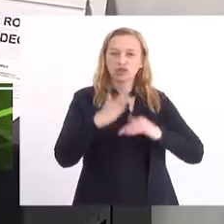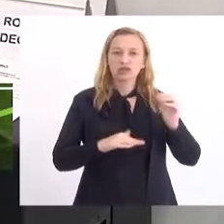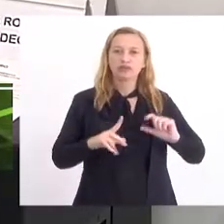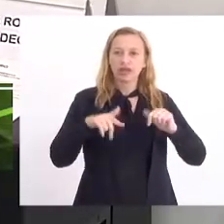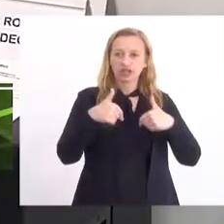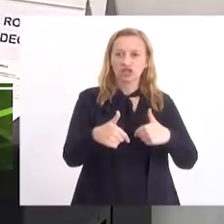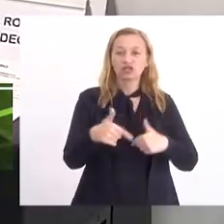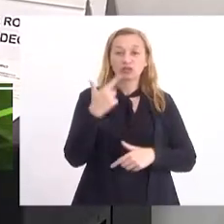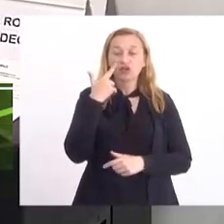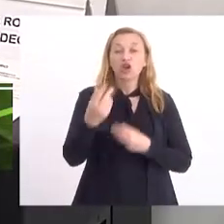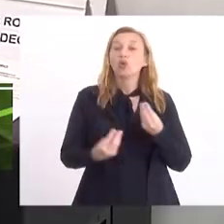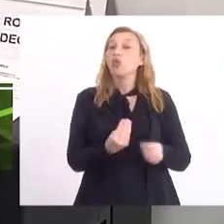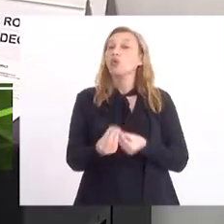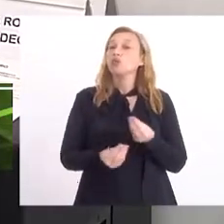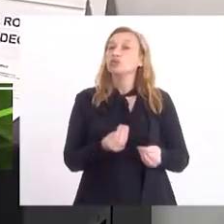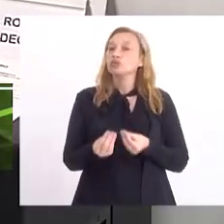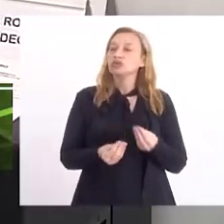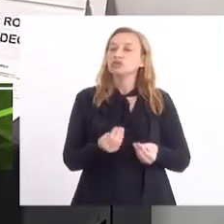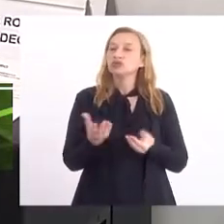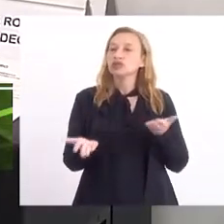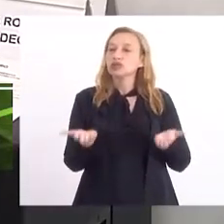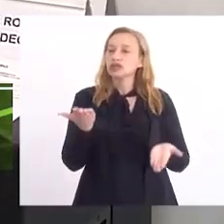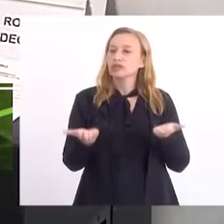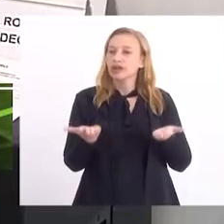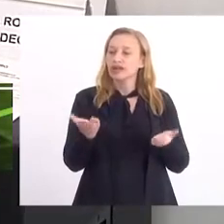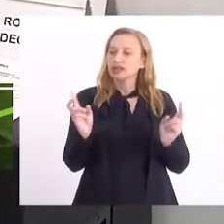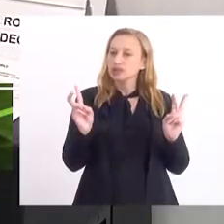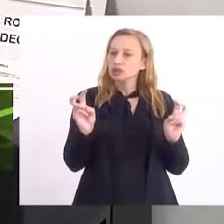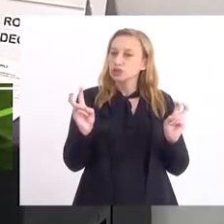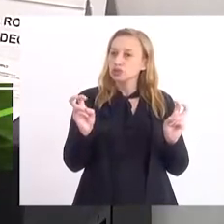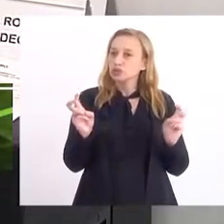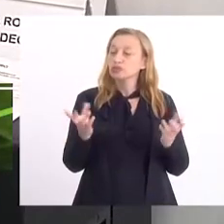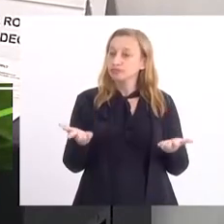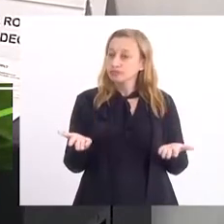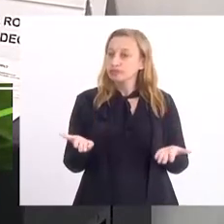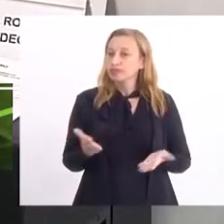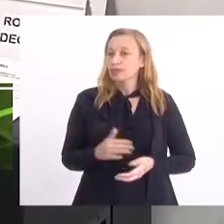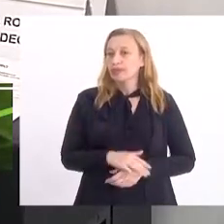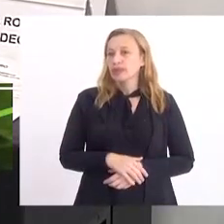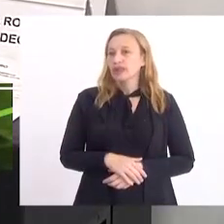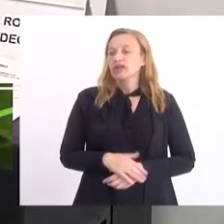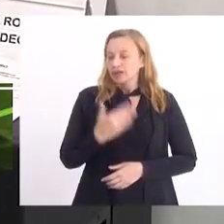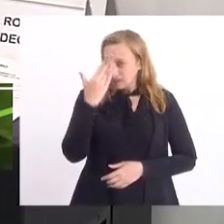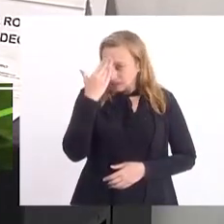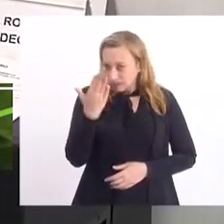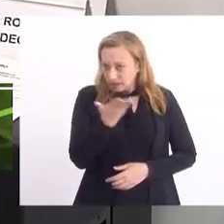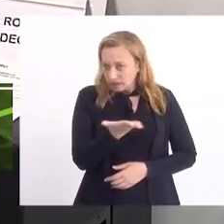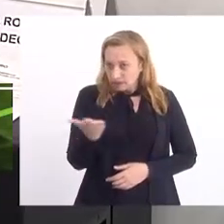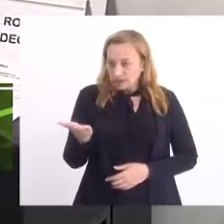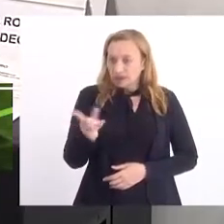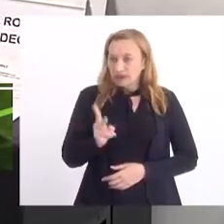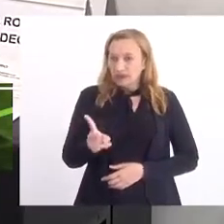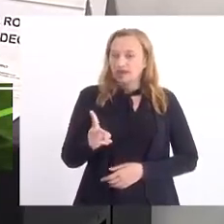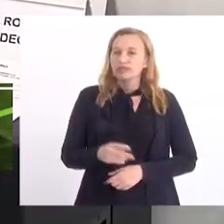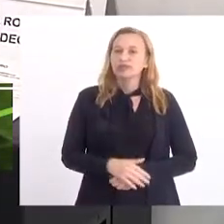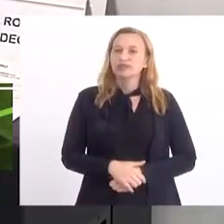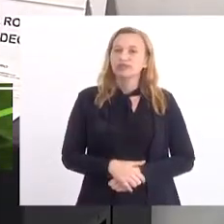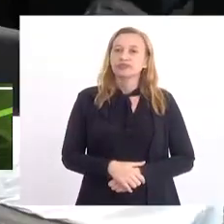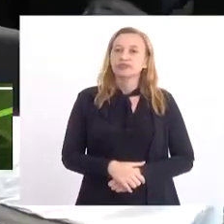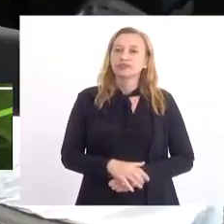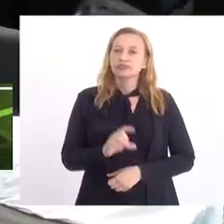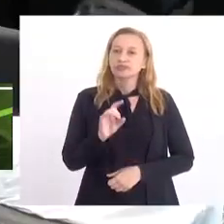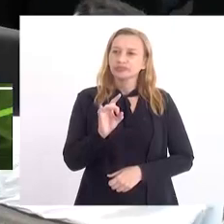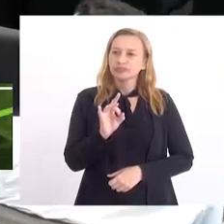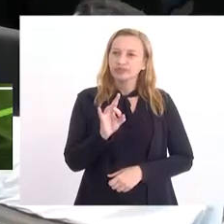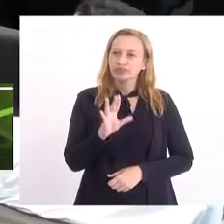Então, vamos ver como que a gente pode equilibrar essa situação. Seria isso. Essa e agradecer missão. Sempre. Essa missão. Deixa eu só ver